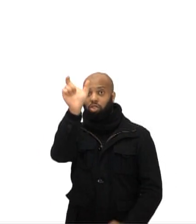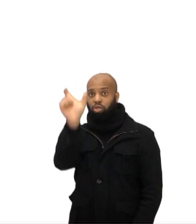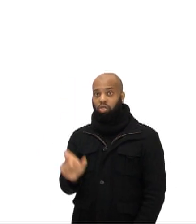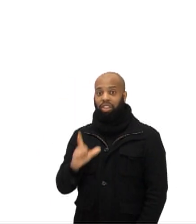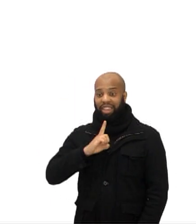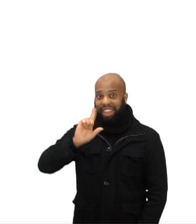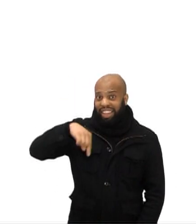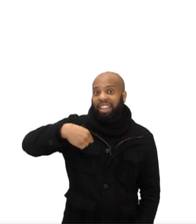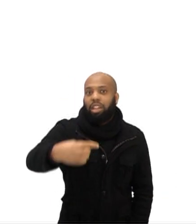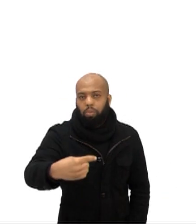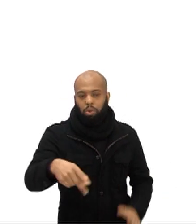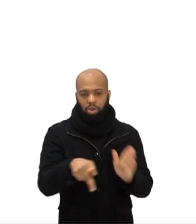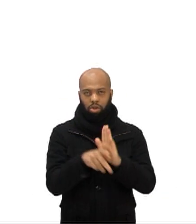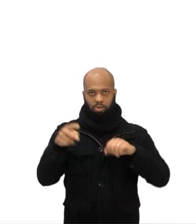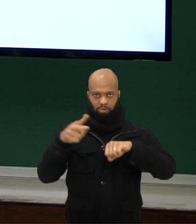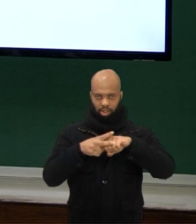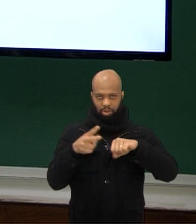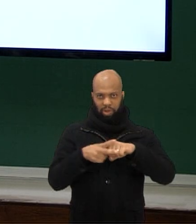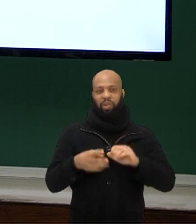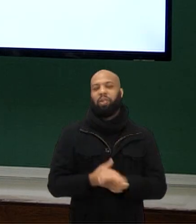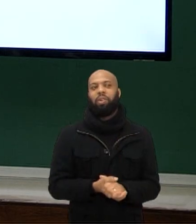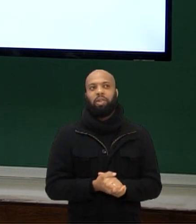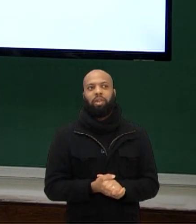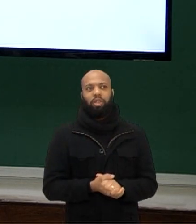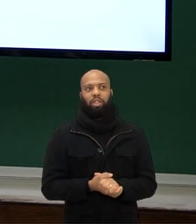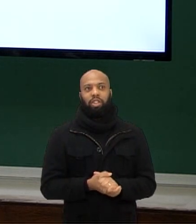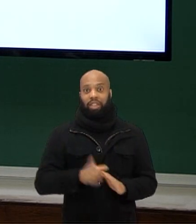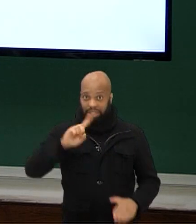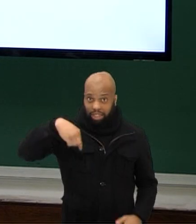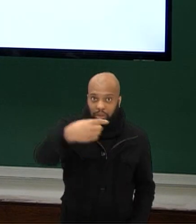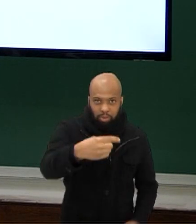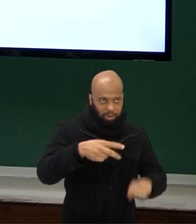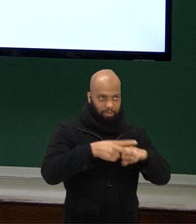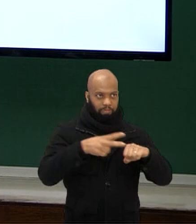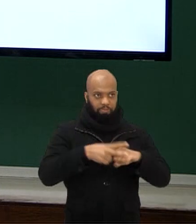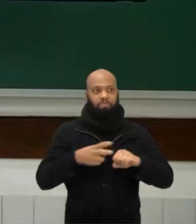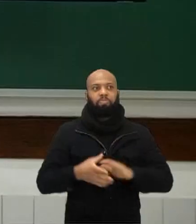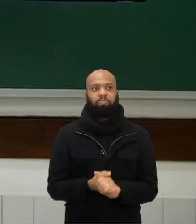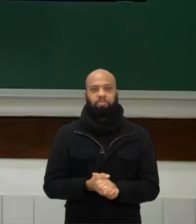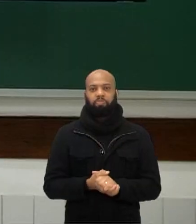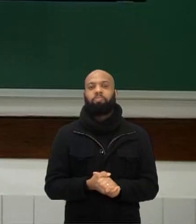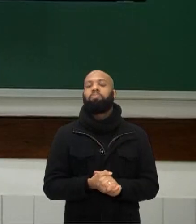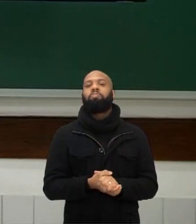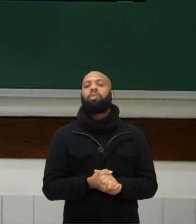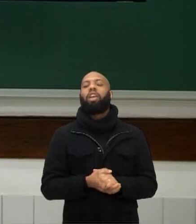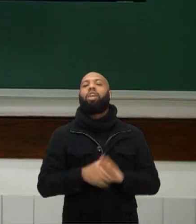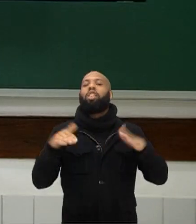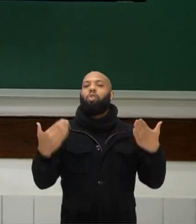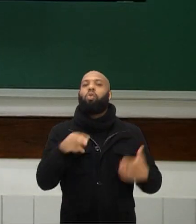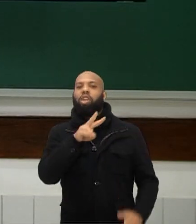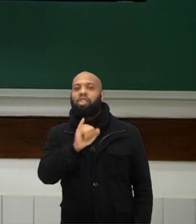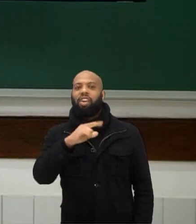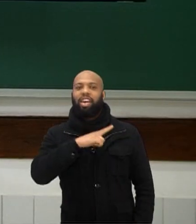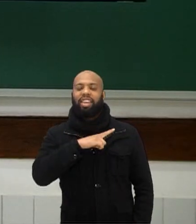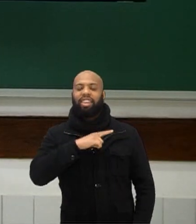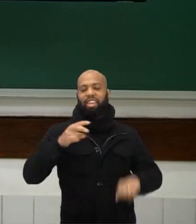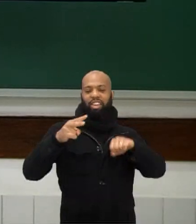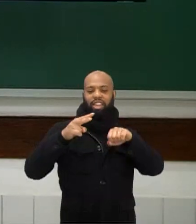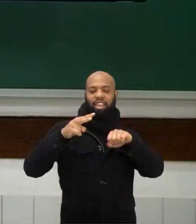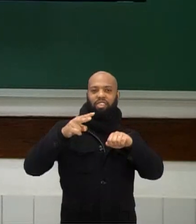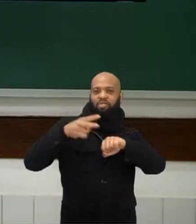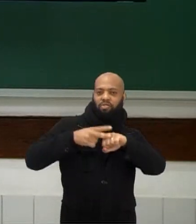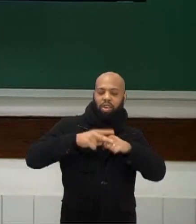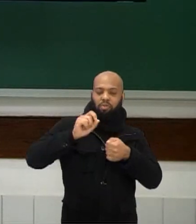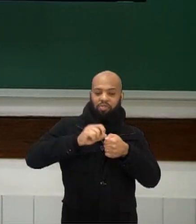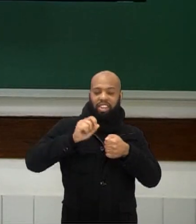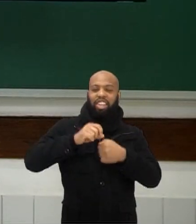vier pós-posto ao verbo. Então, pós-posto, depois do verbo, certo? Então, quando que nós vamos ter o verbo fazer ali